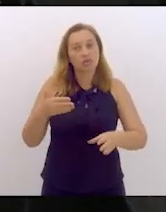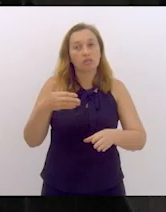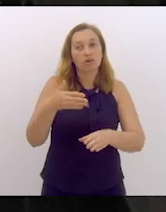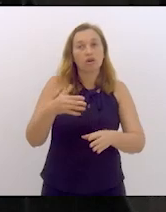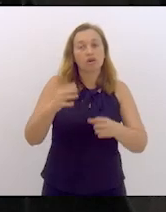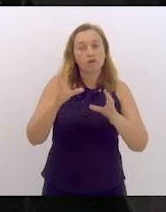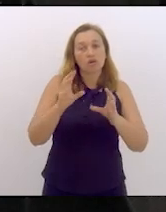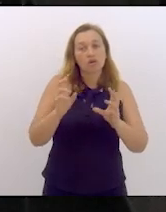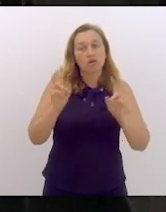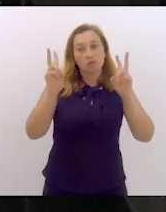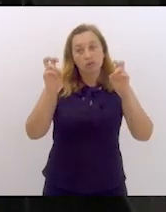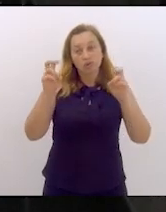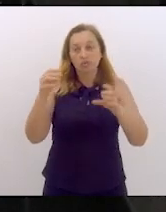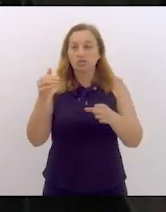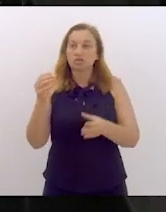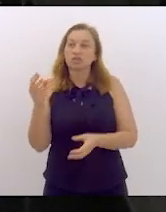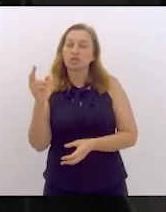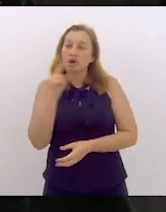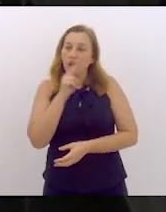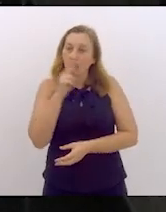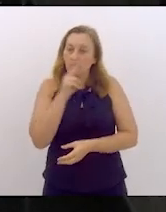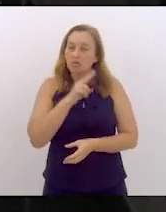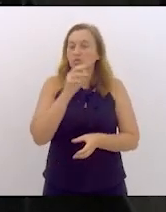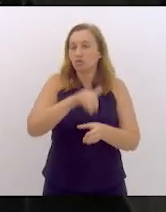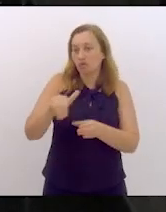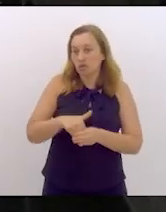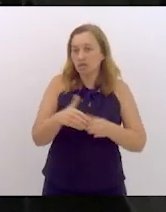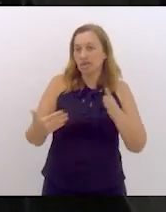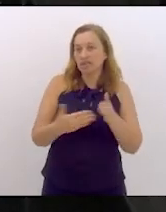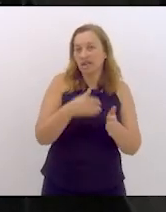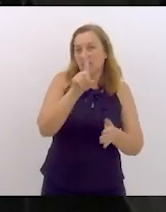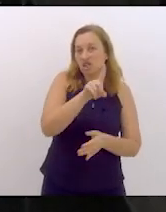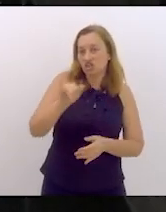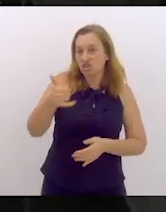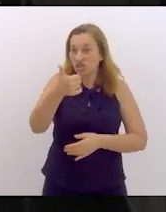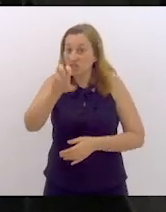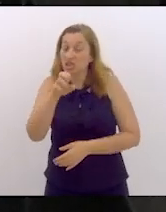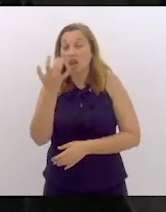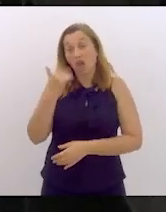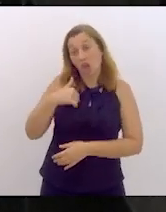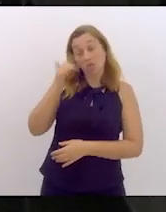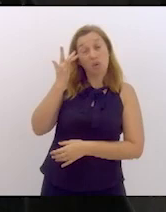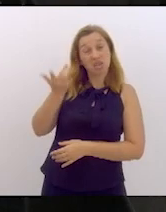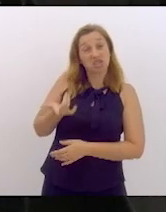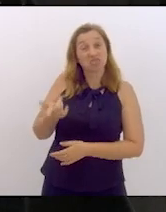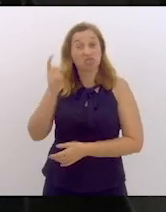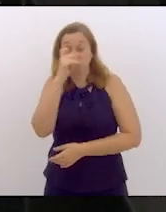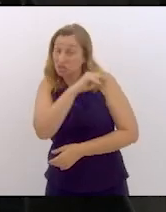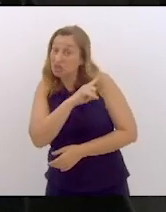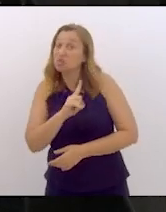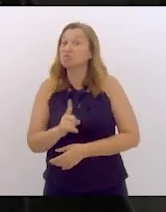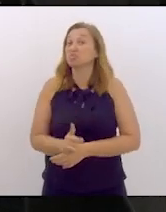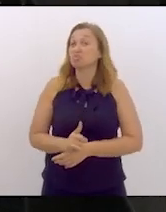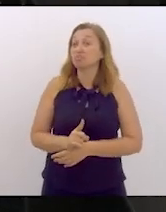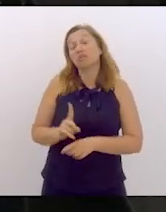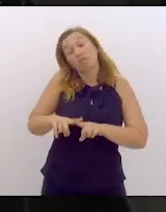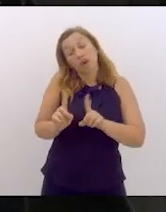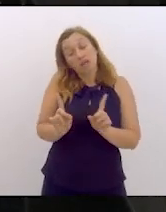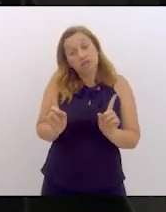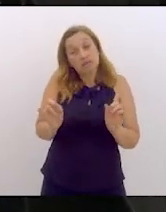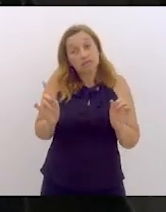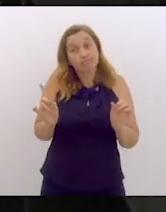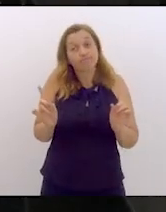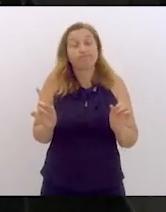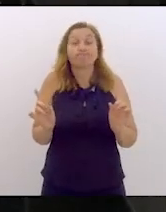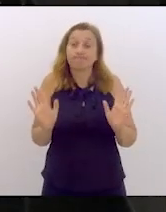o mais brevemente possível Claro que ele esperam seja votada até o dia quinze o que eu tô achando bem difícil bem difícil mas de qualquer